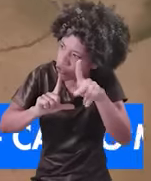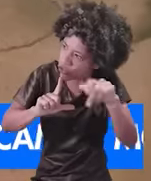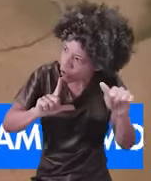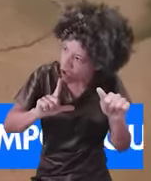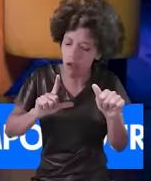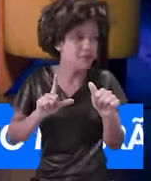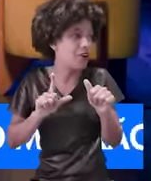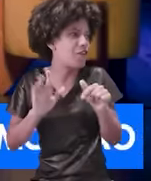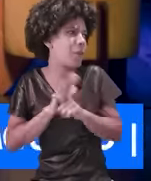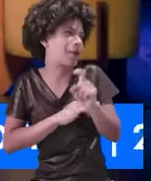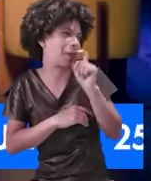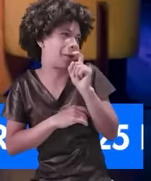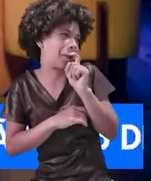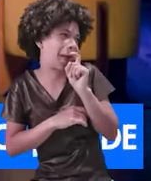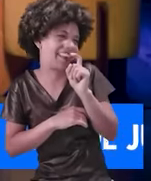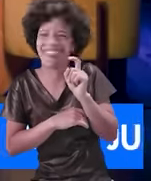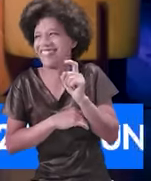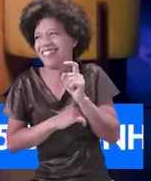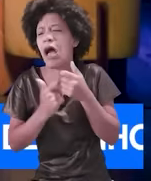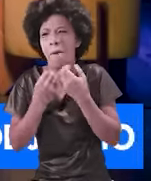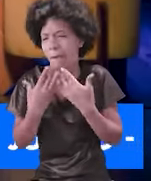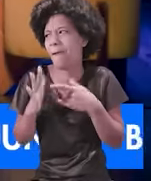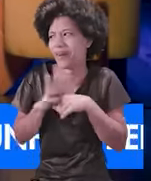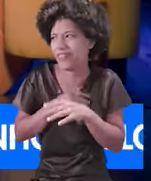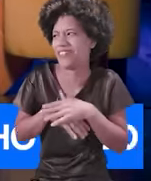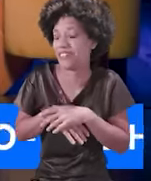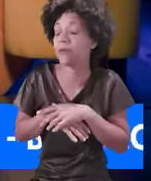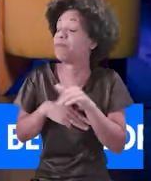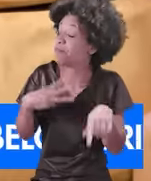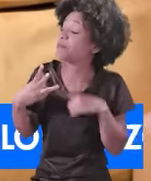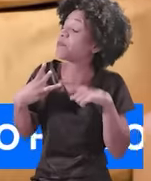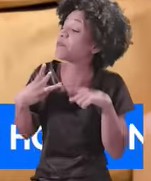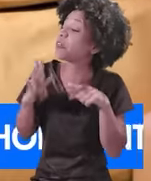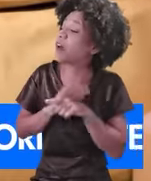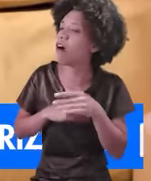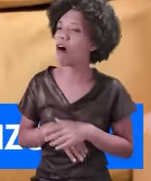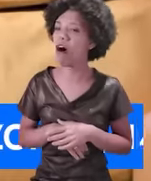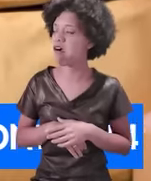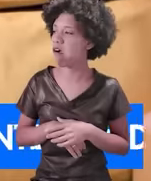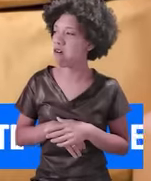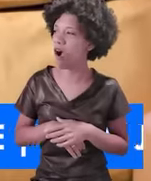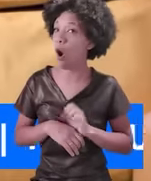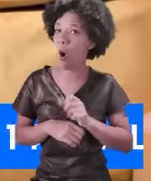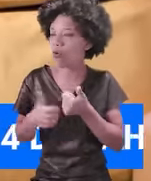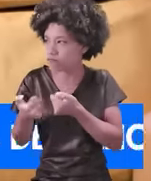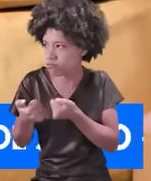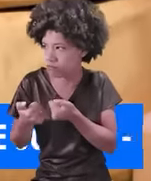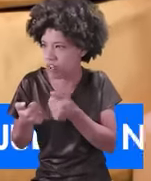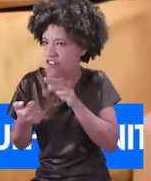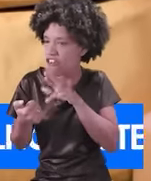perguntando meu pai é a próxima pergunta ou free Fire Bela